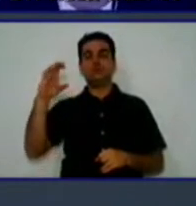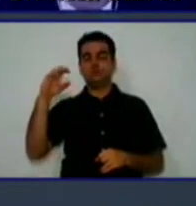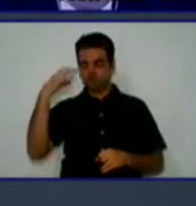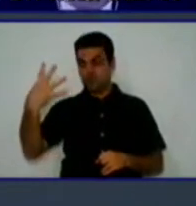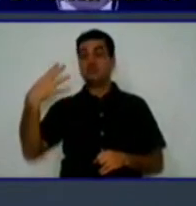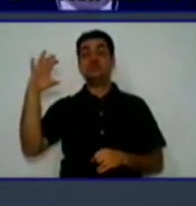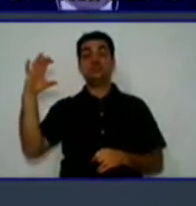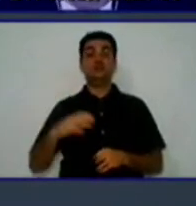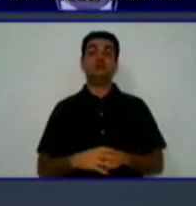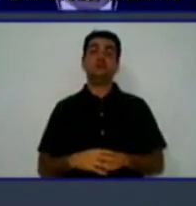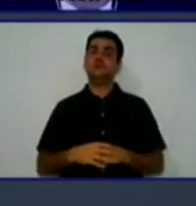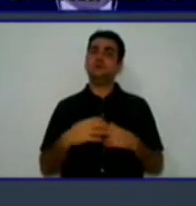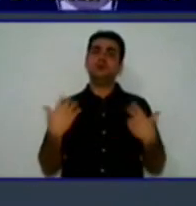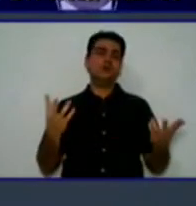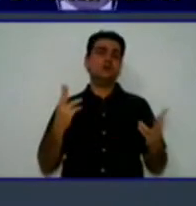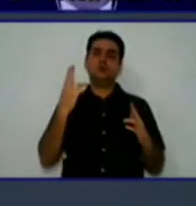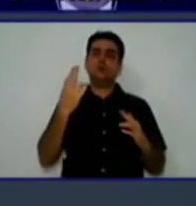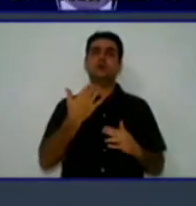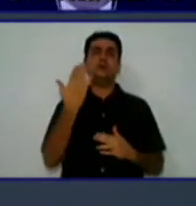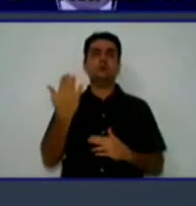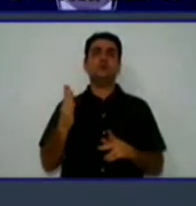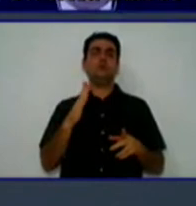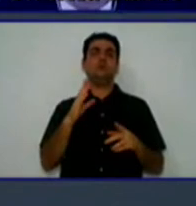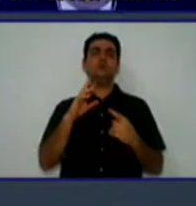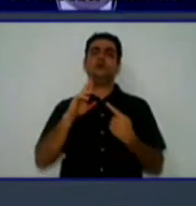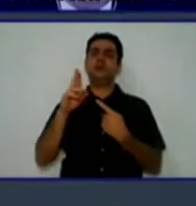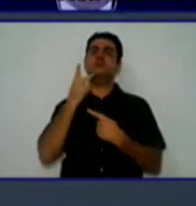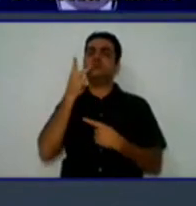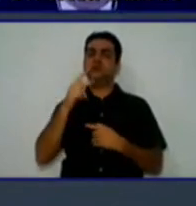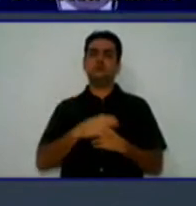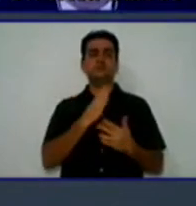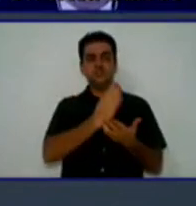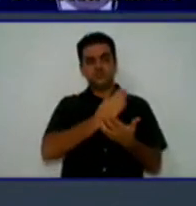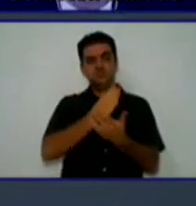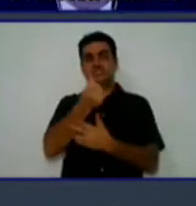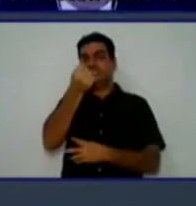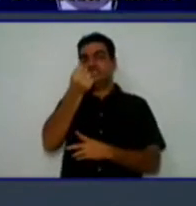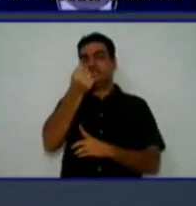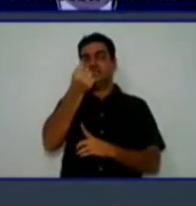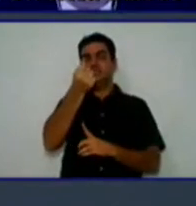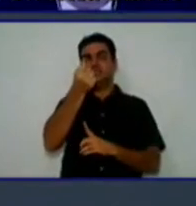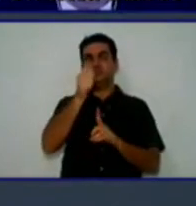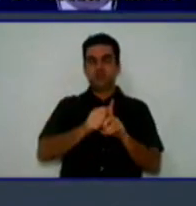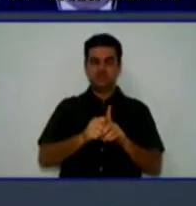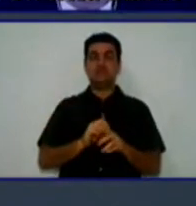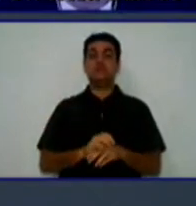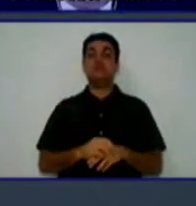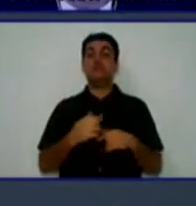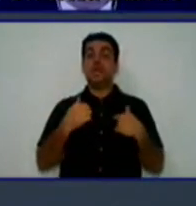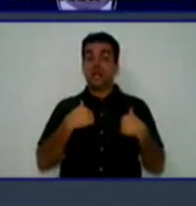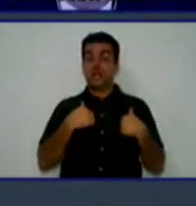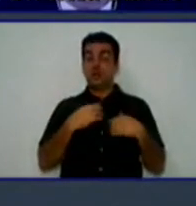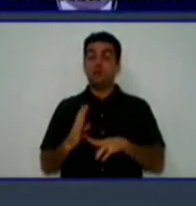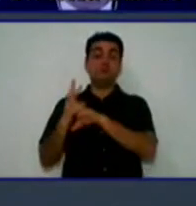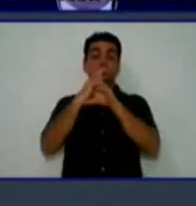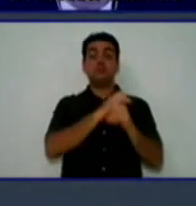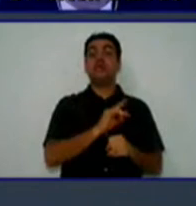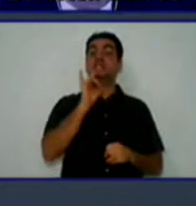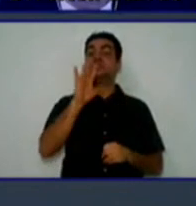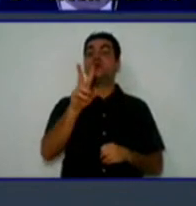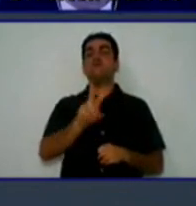R$ 10.714.595,94, nas formas como o eminente ministro relator também propôs. Eu simplesmente acresço o